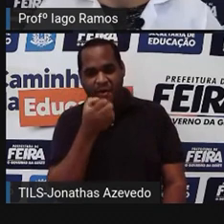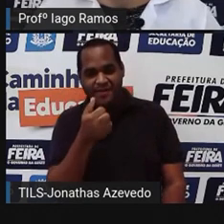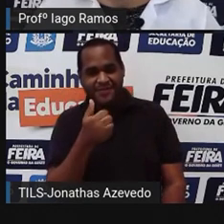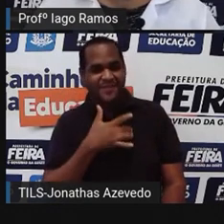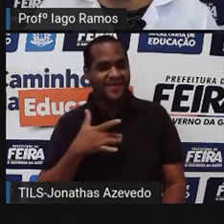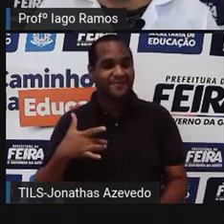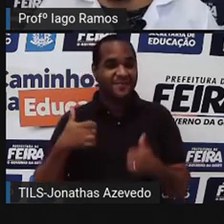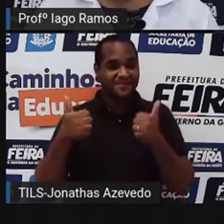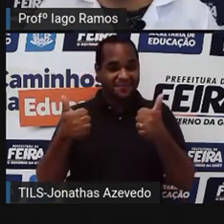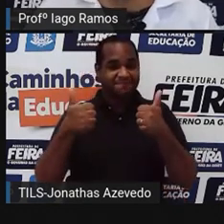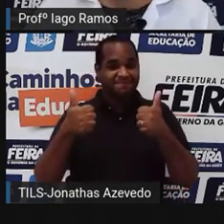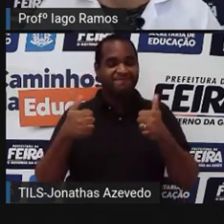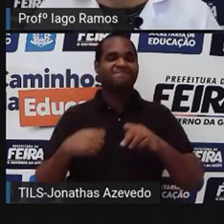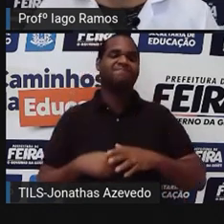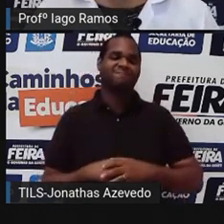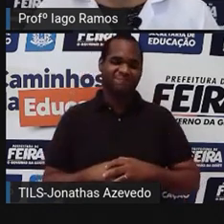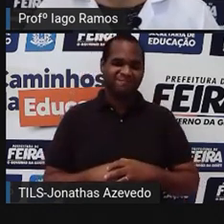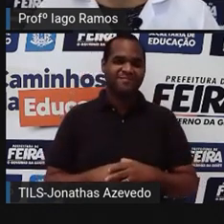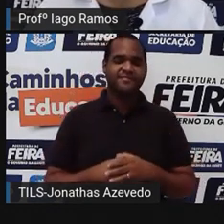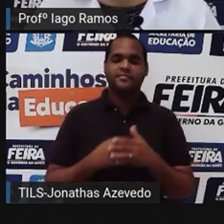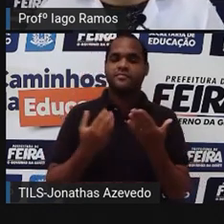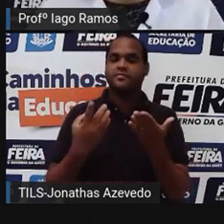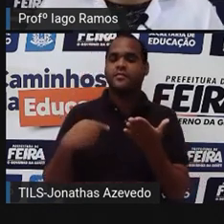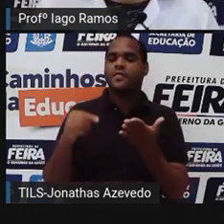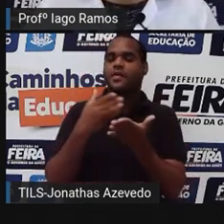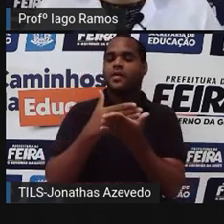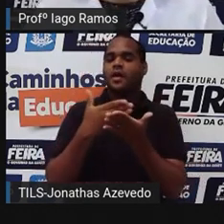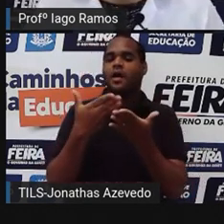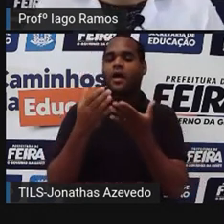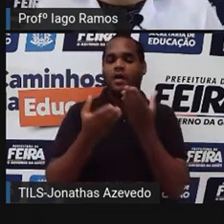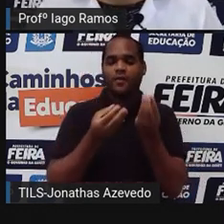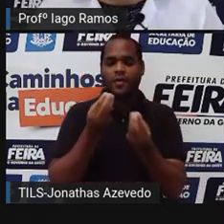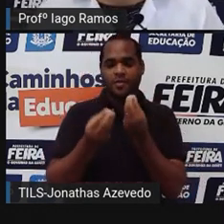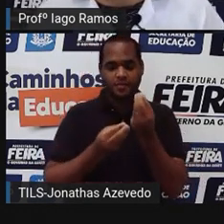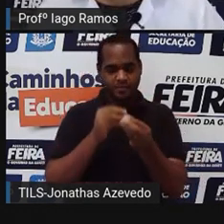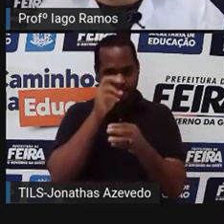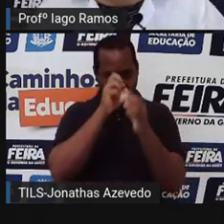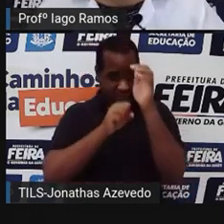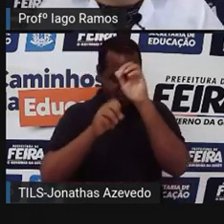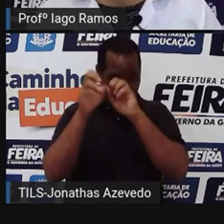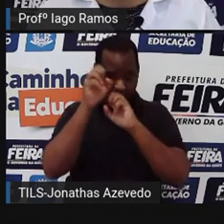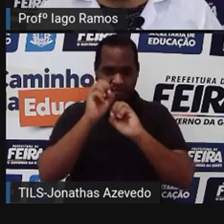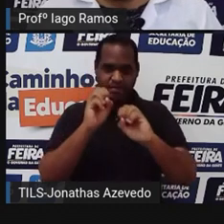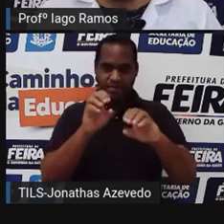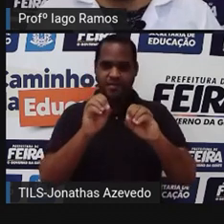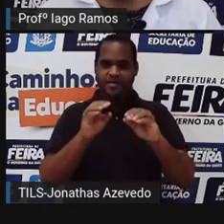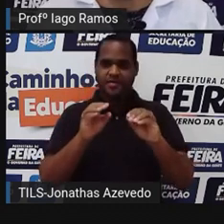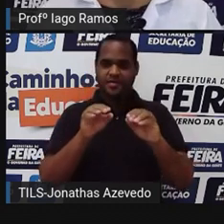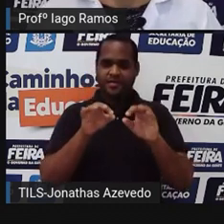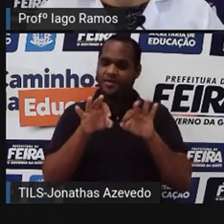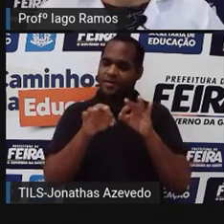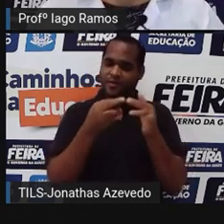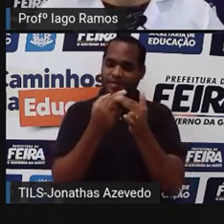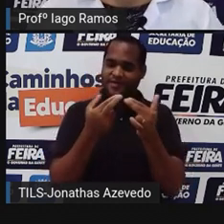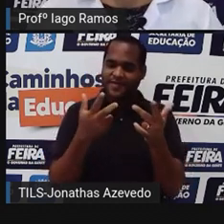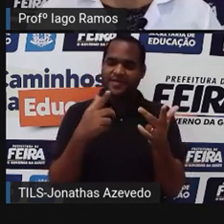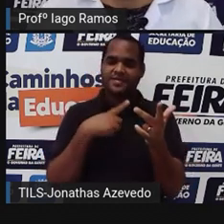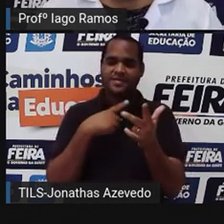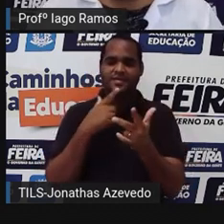beleza? Bom, o que é que nós temos para aprender nessa aula? Resolver,